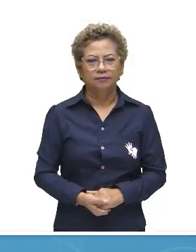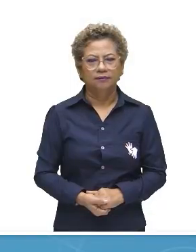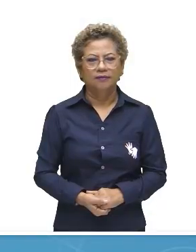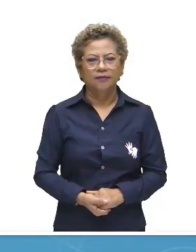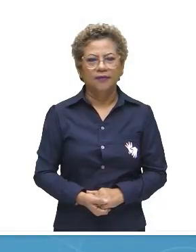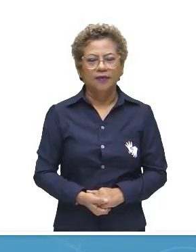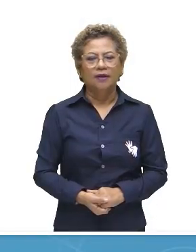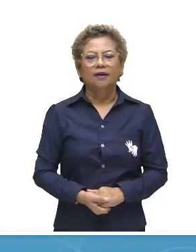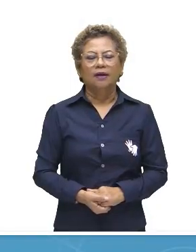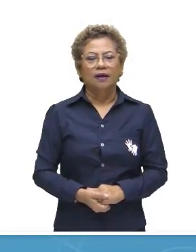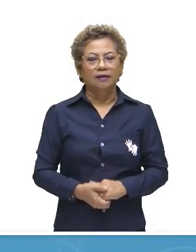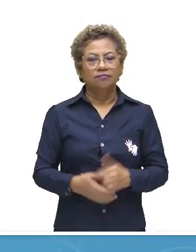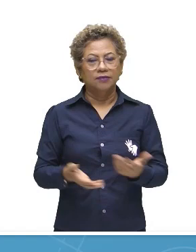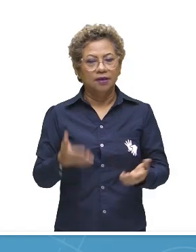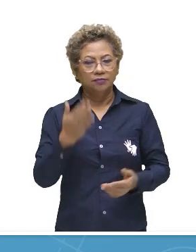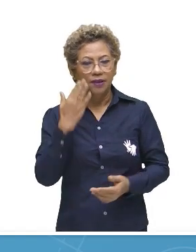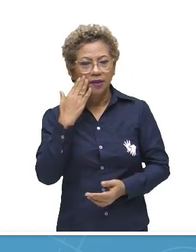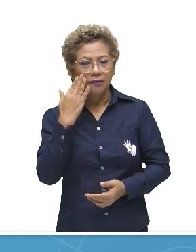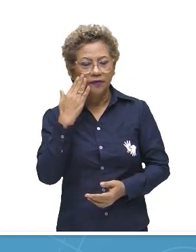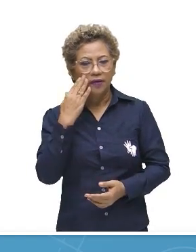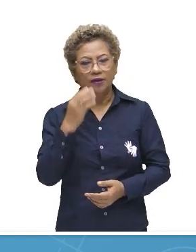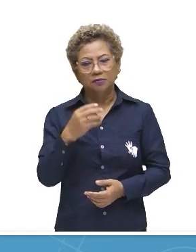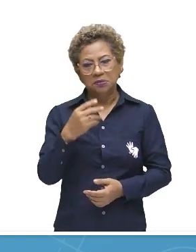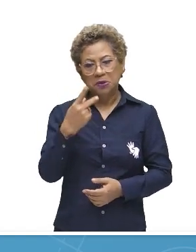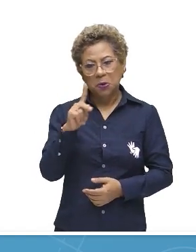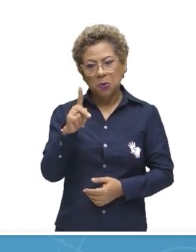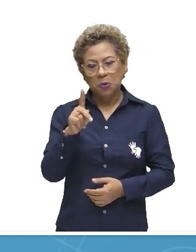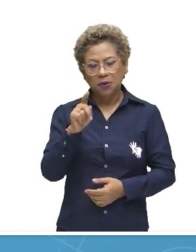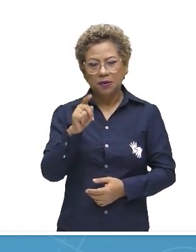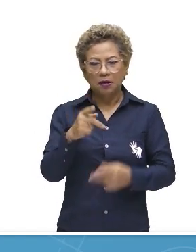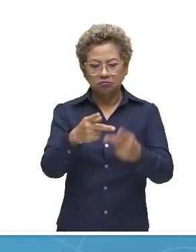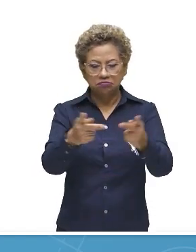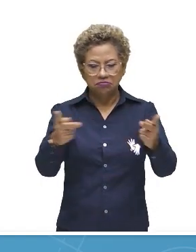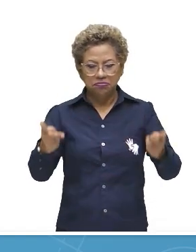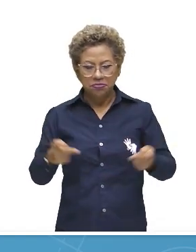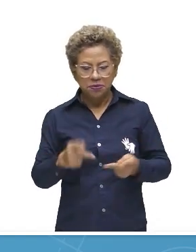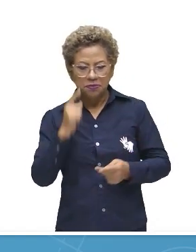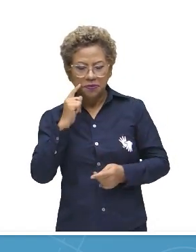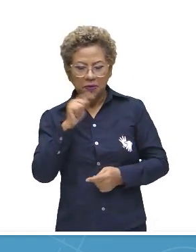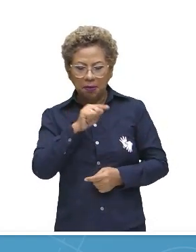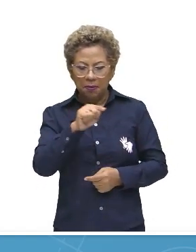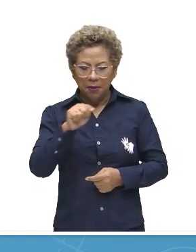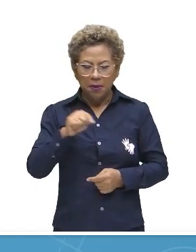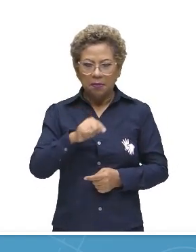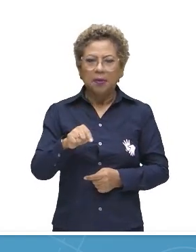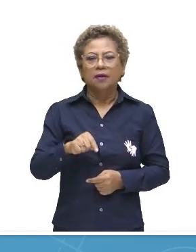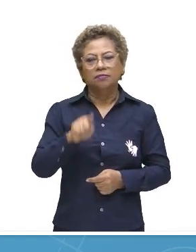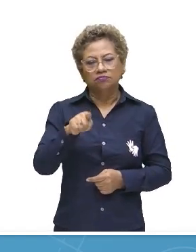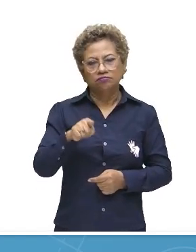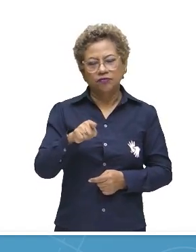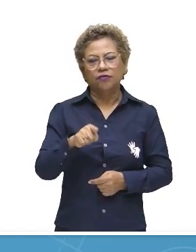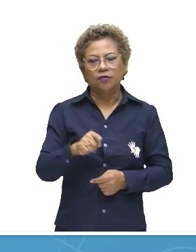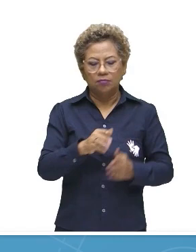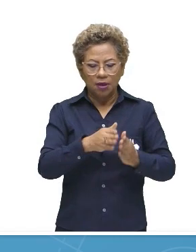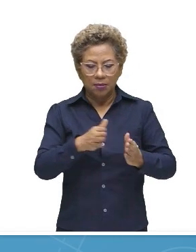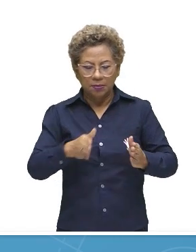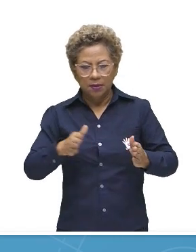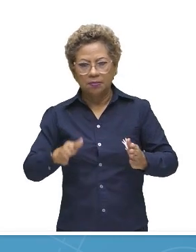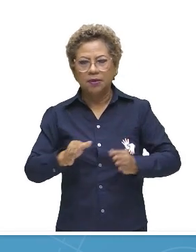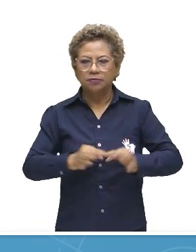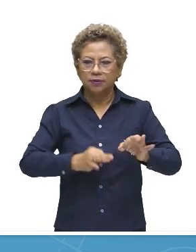terceira aí está tranquila, basta a gente contar ali quantas partes a gente tem e montar a nossa razão, né? Que a gente terá a